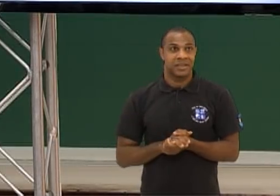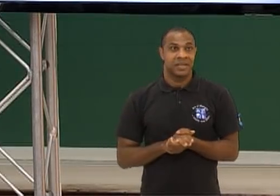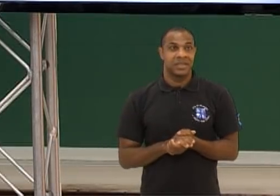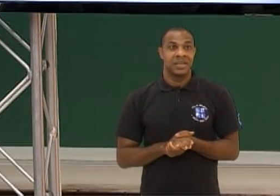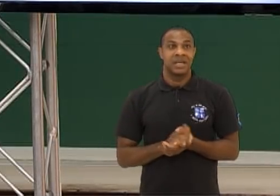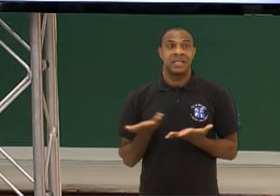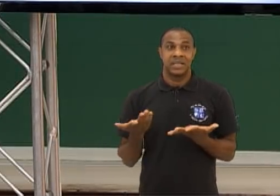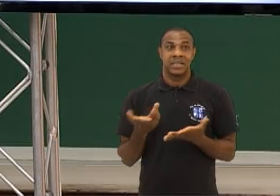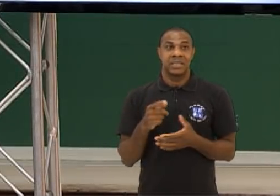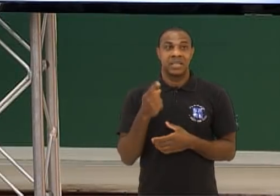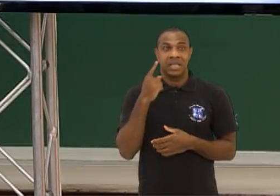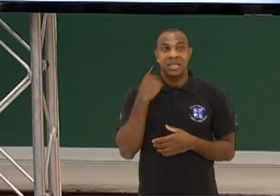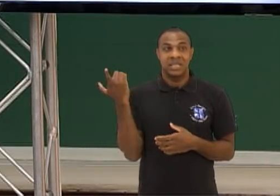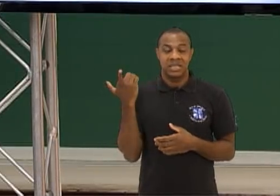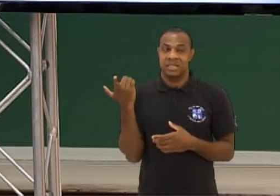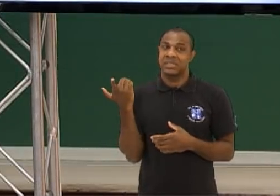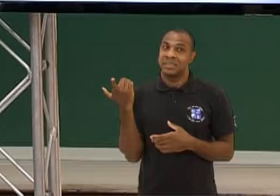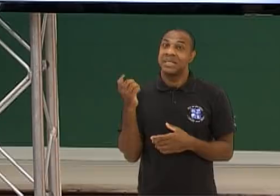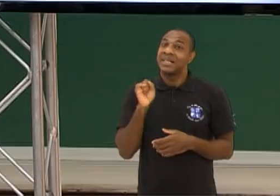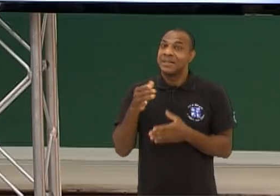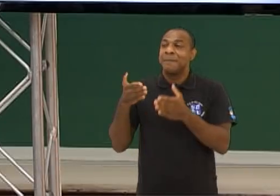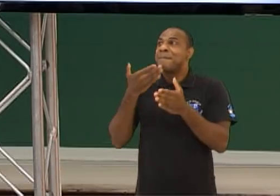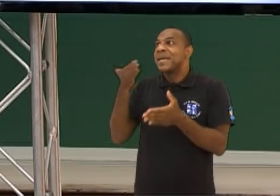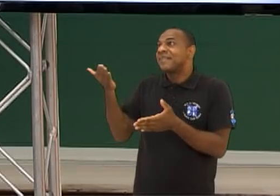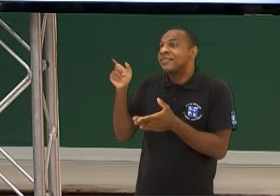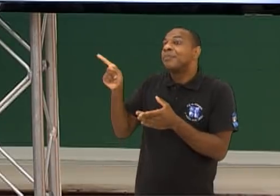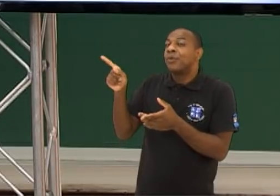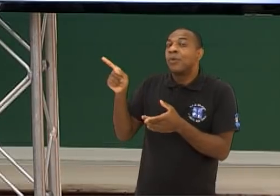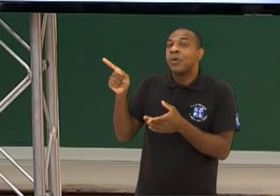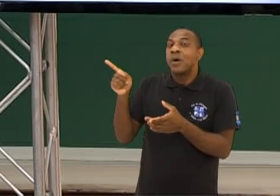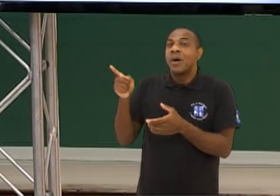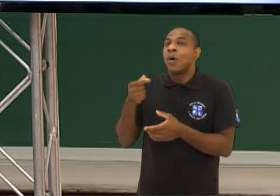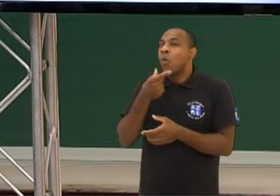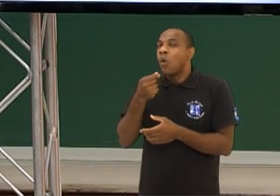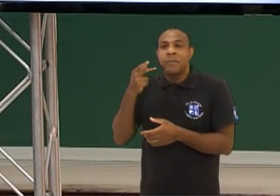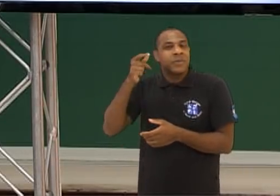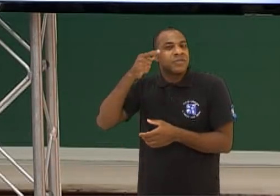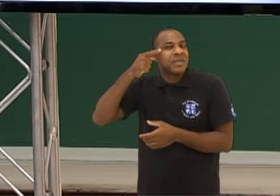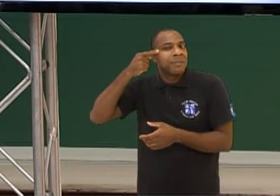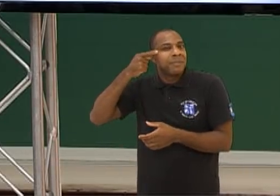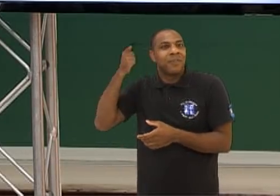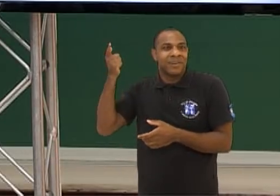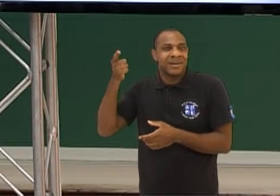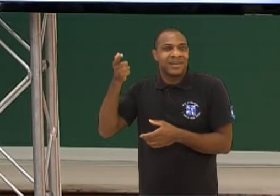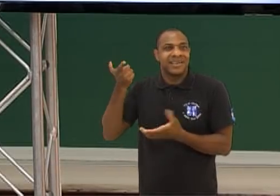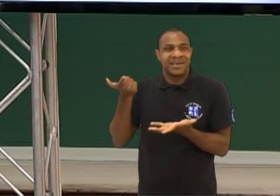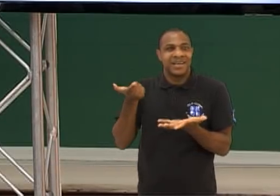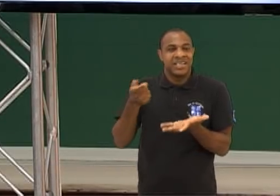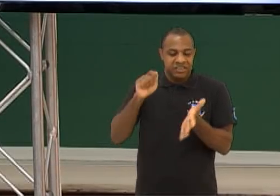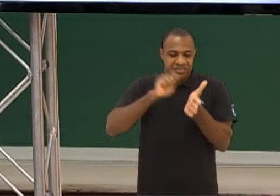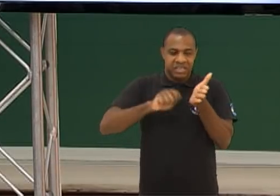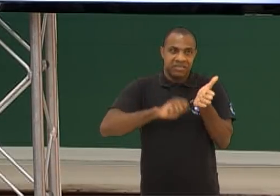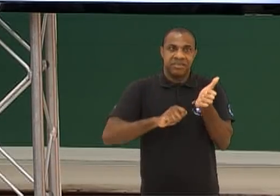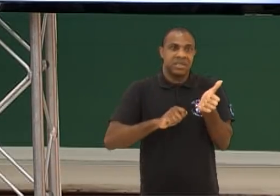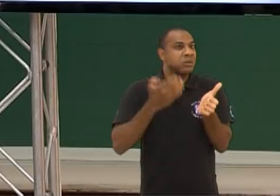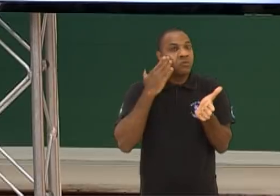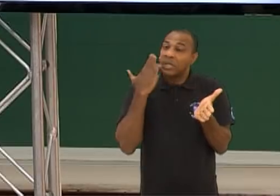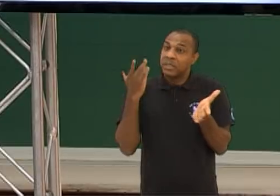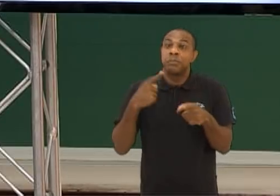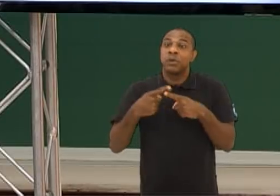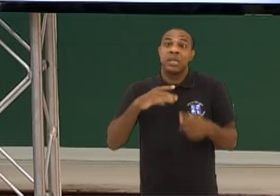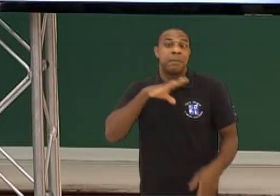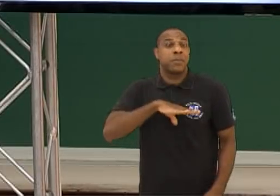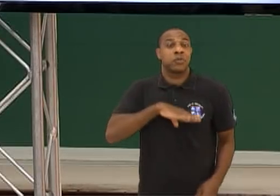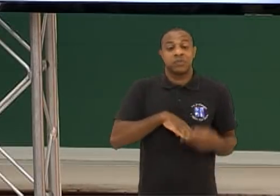para um japonês ler isso aqui, ele não vai entender. Mas se eu mostrar a equação para ele, ele entende, tá?